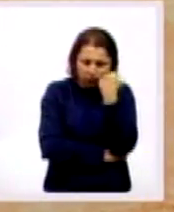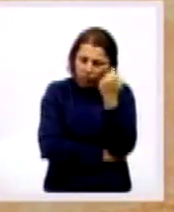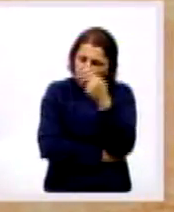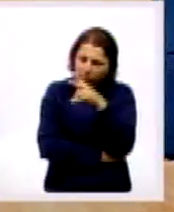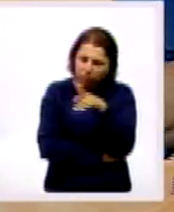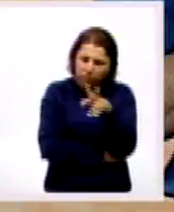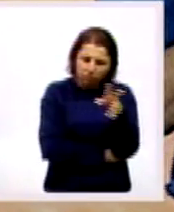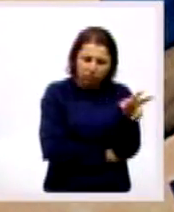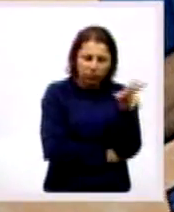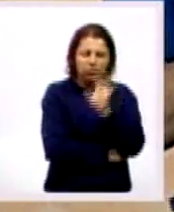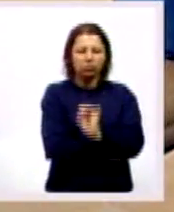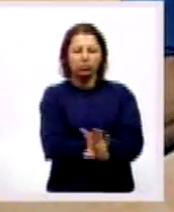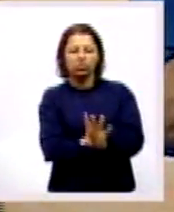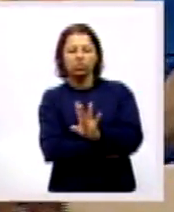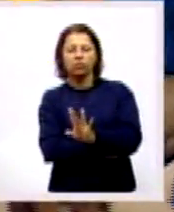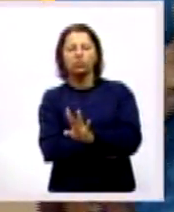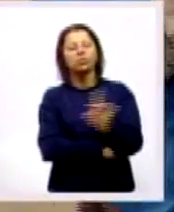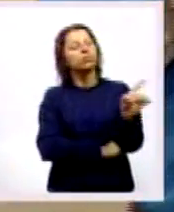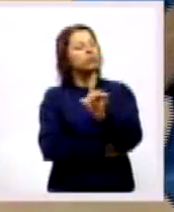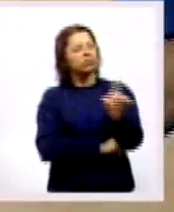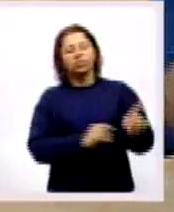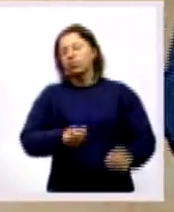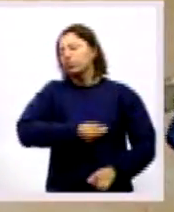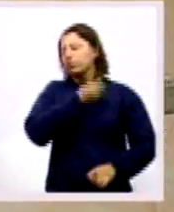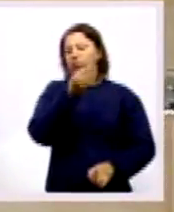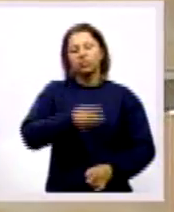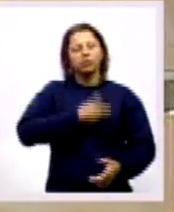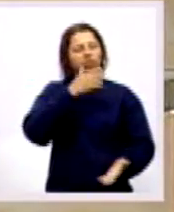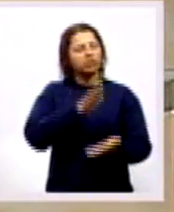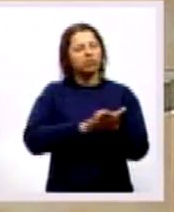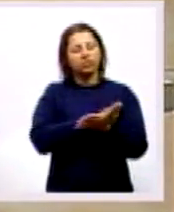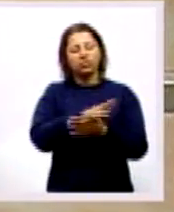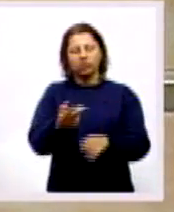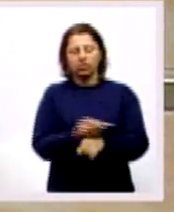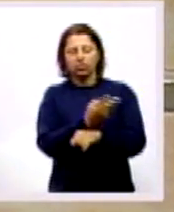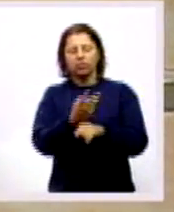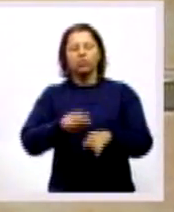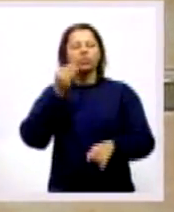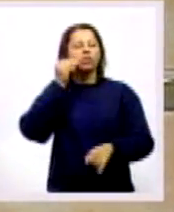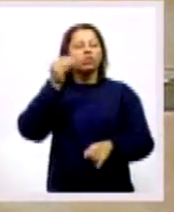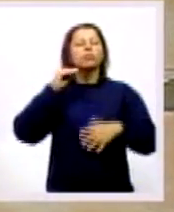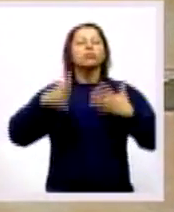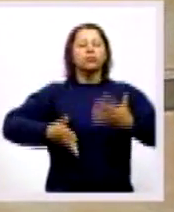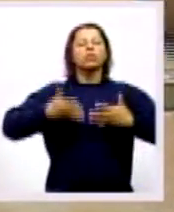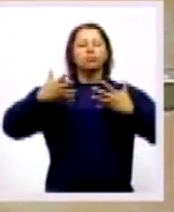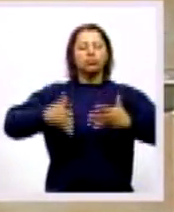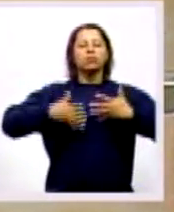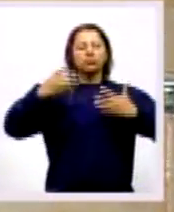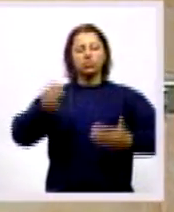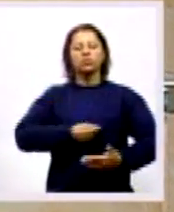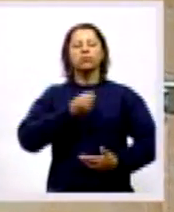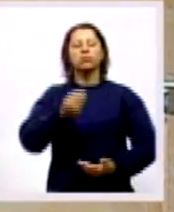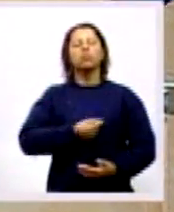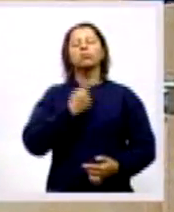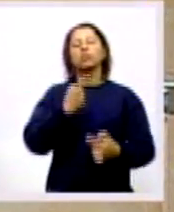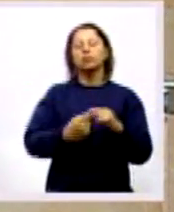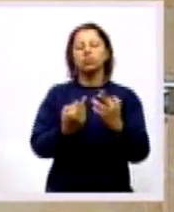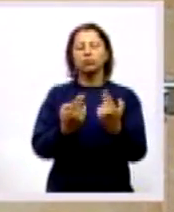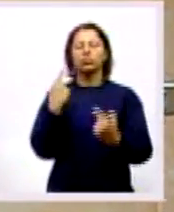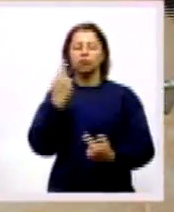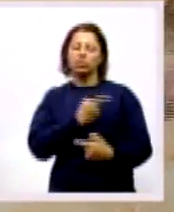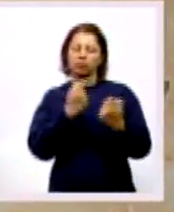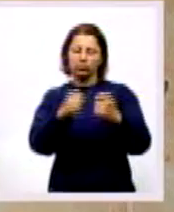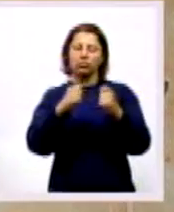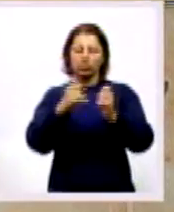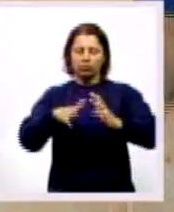viu. Não viveu, não buscou o sabor nosso de cada dia. Porque assim como nós precisamos do